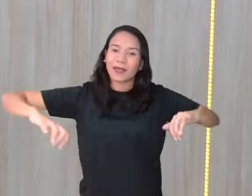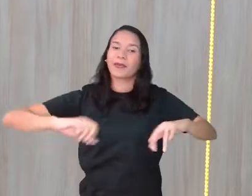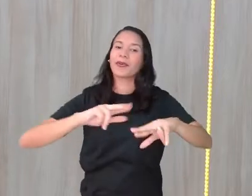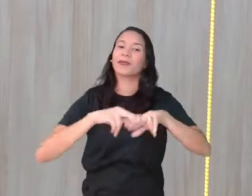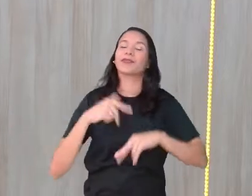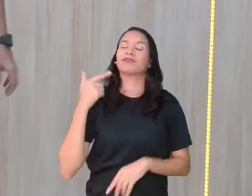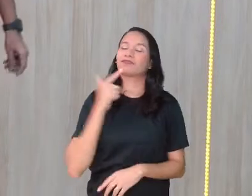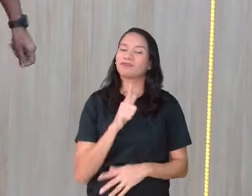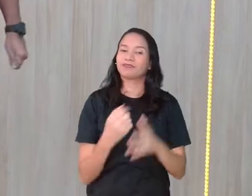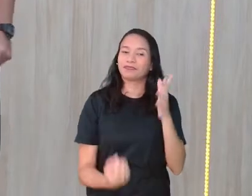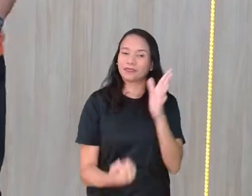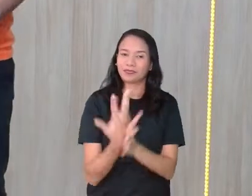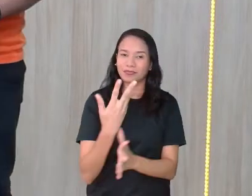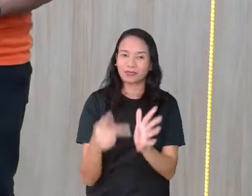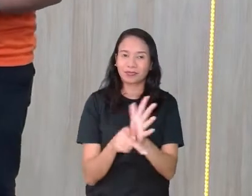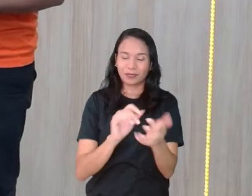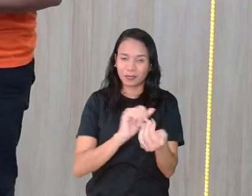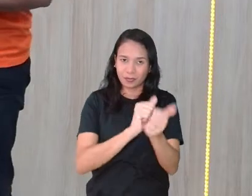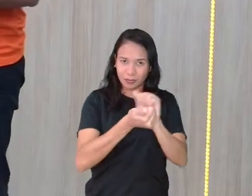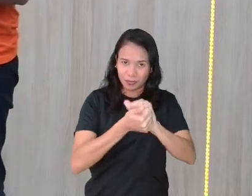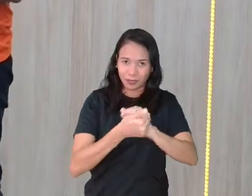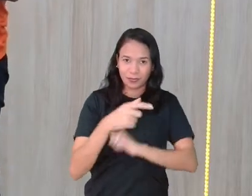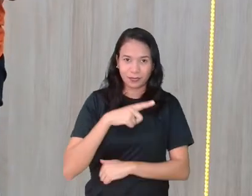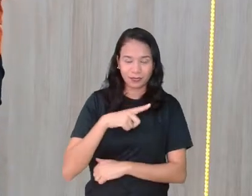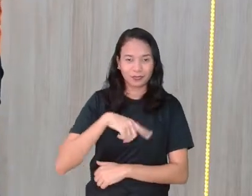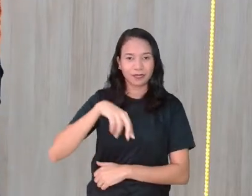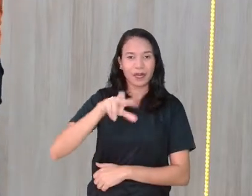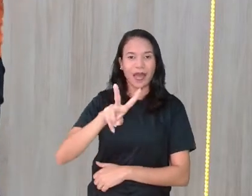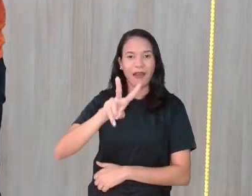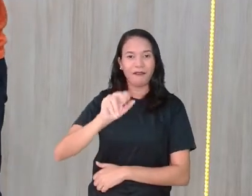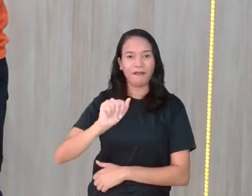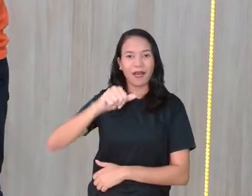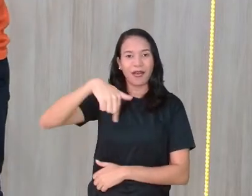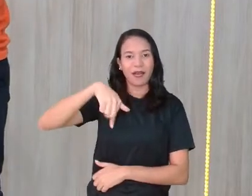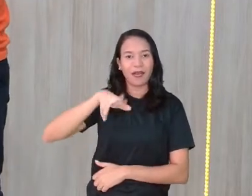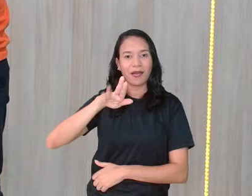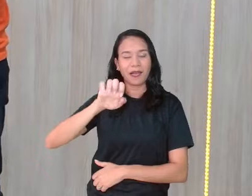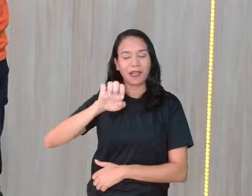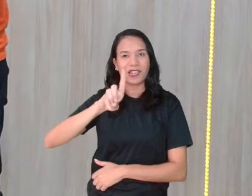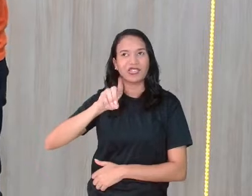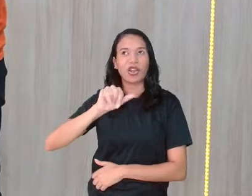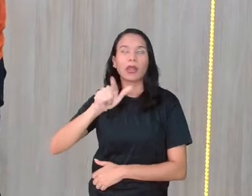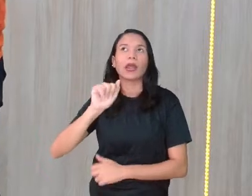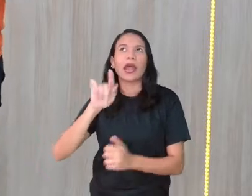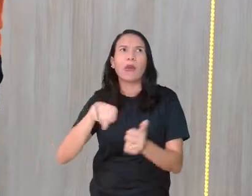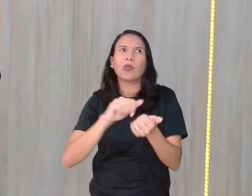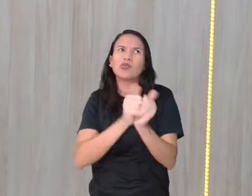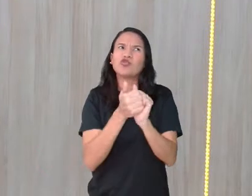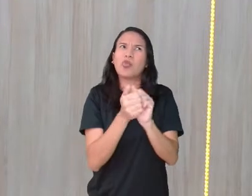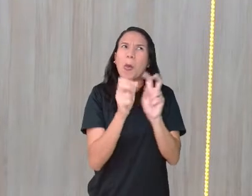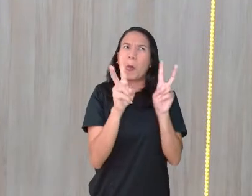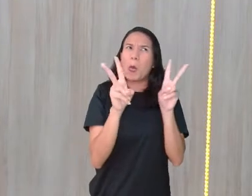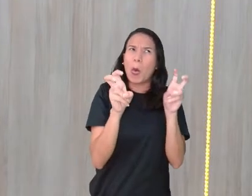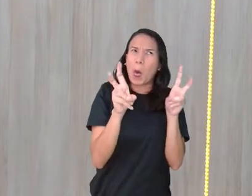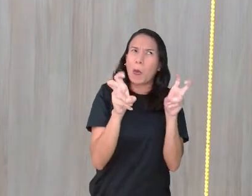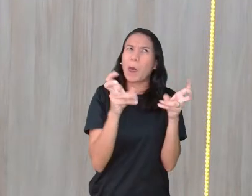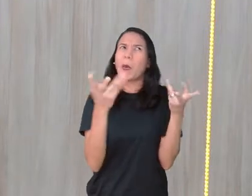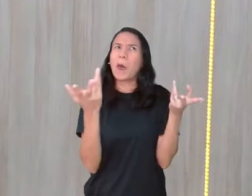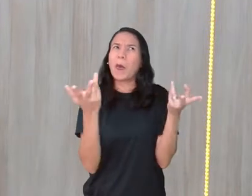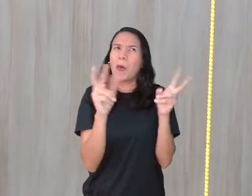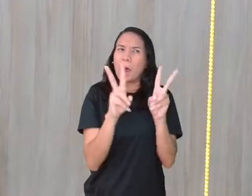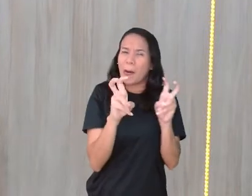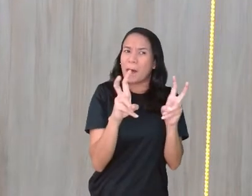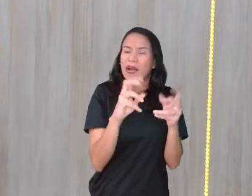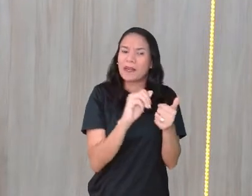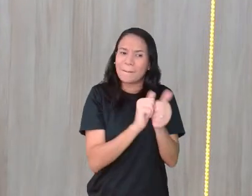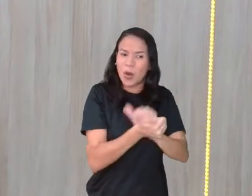foi assim que surgiu esse esporte, né? A vaquejada, né? Esporte, assim... Entre aspas, né? Entre aspas, né? O